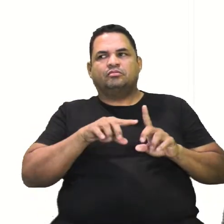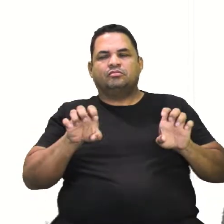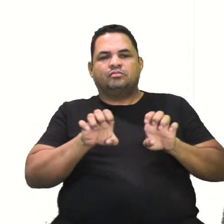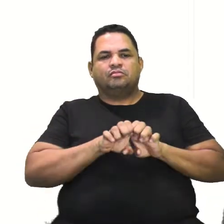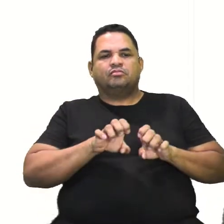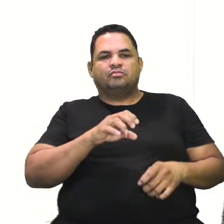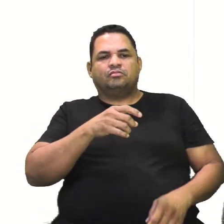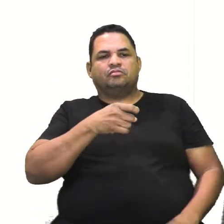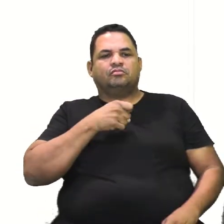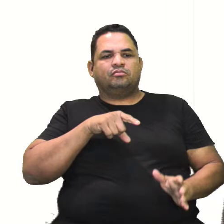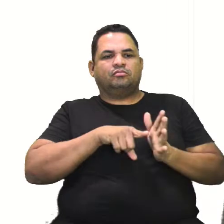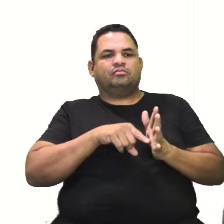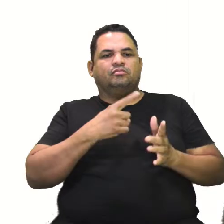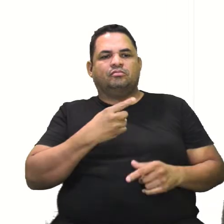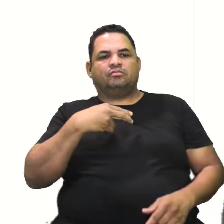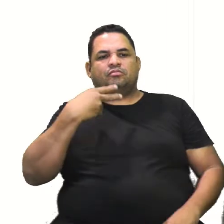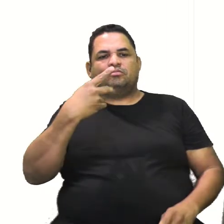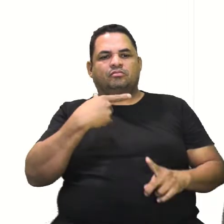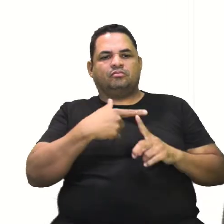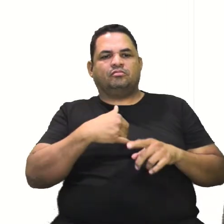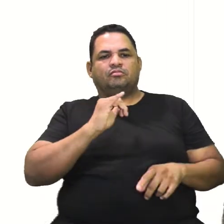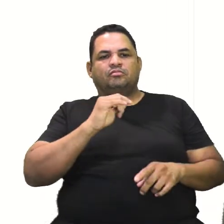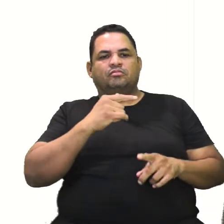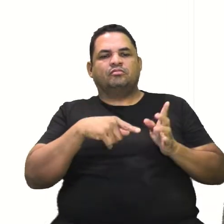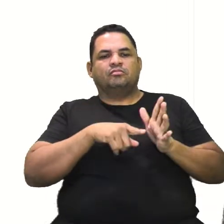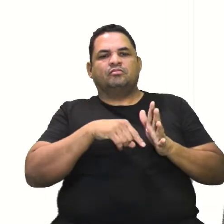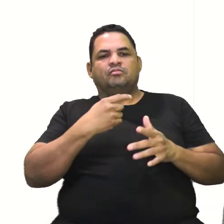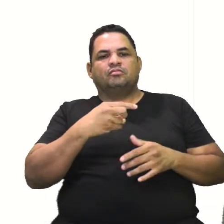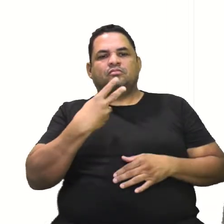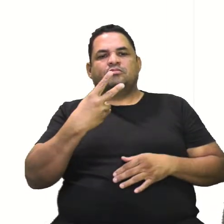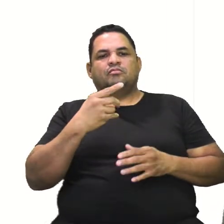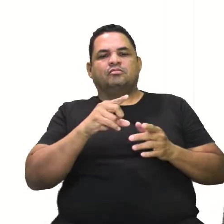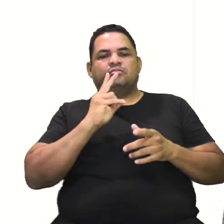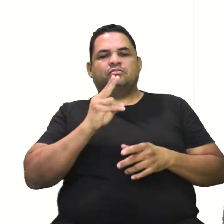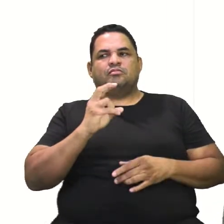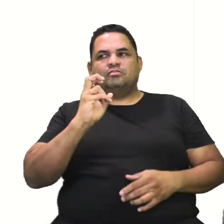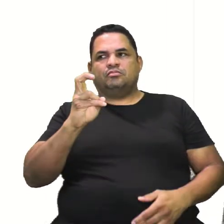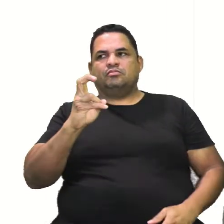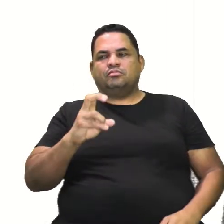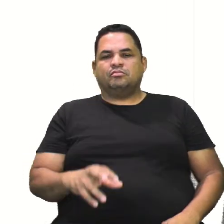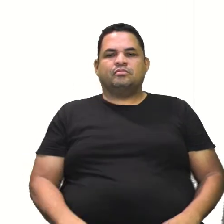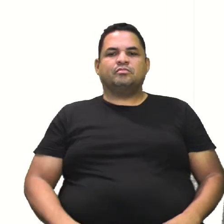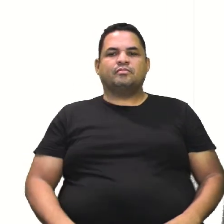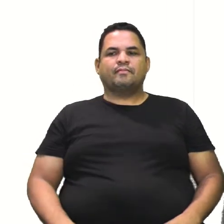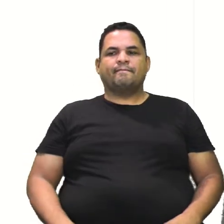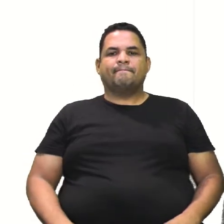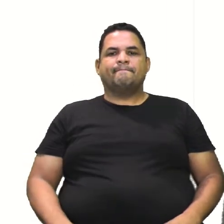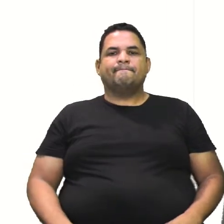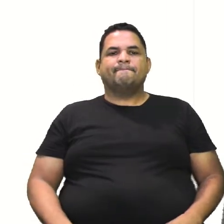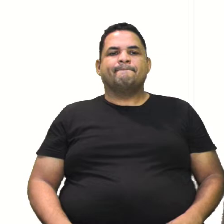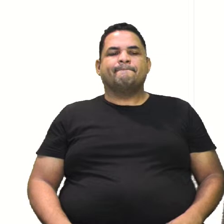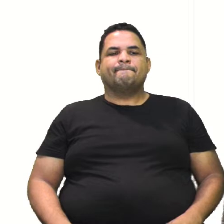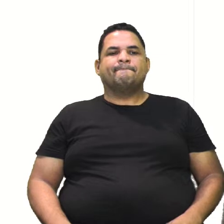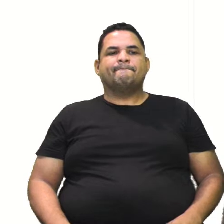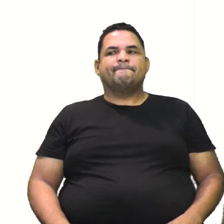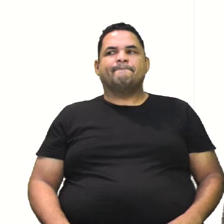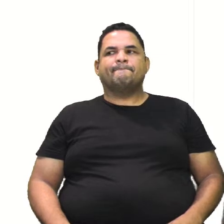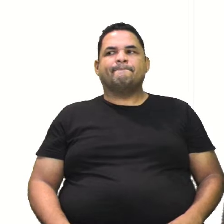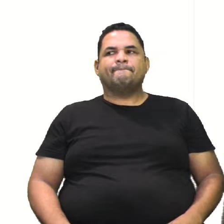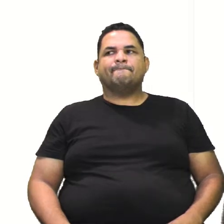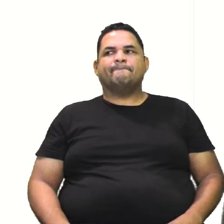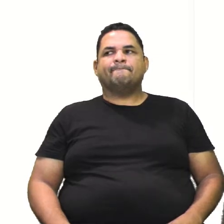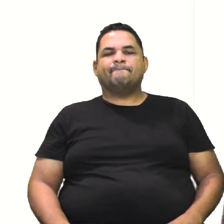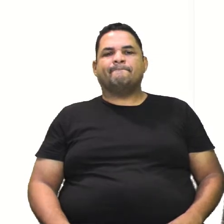equação x menos 1 ao quadrado mais y menos 1 ao quadrado igual a 5. Glória a Deus, agora vem uma tangente aqui, né?